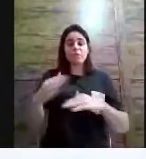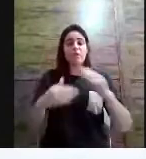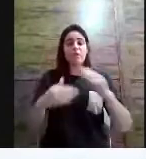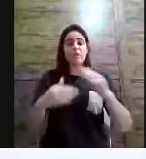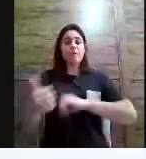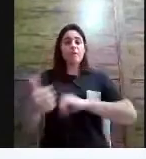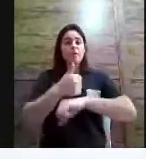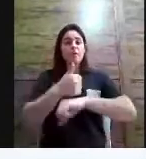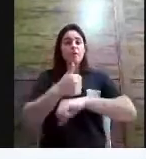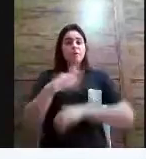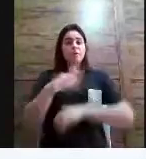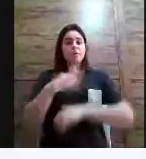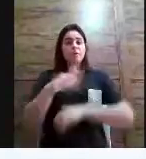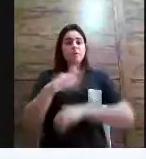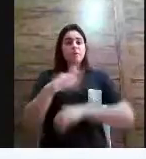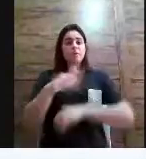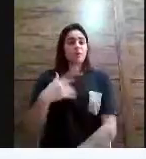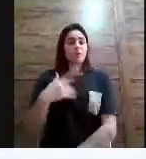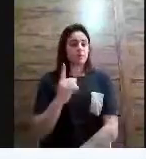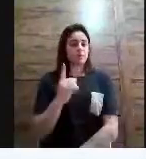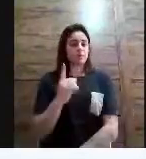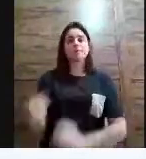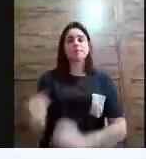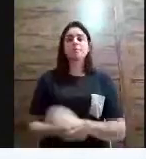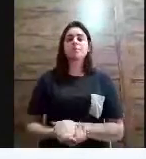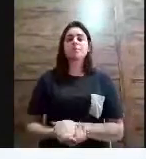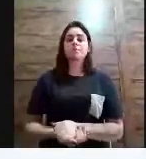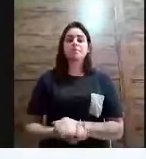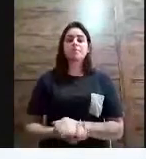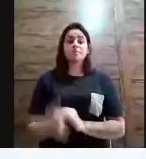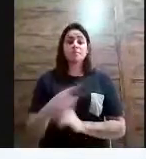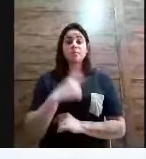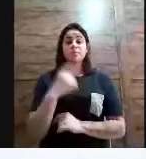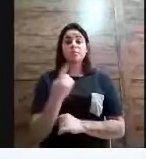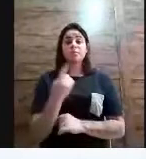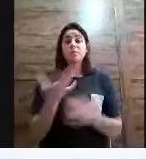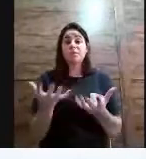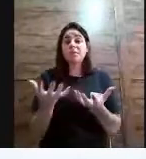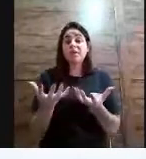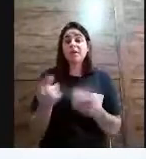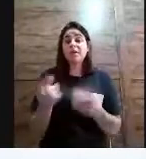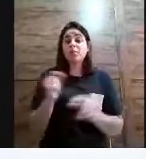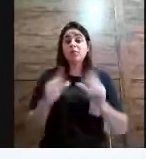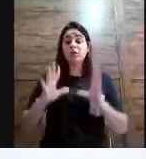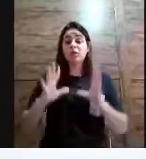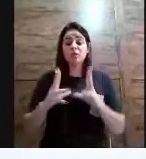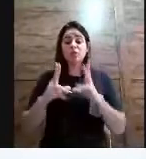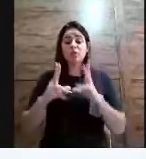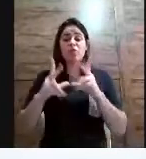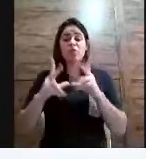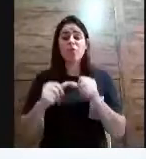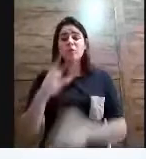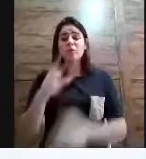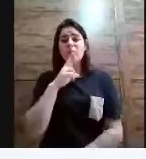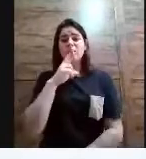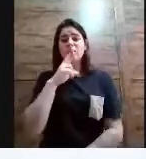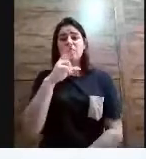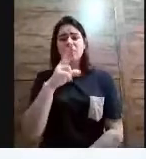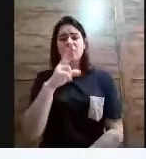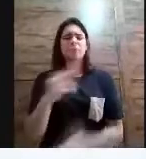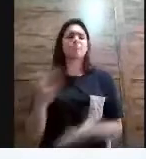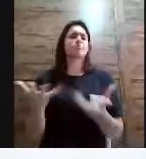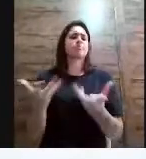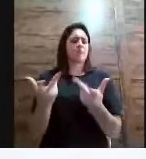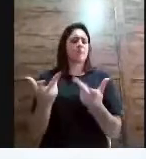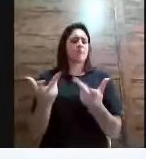saúde que tomaram. Tá? E a gente espera que todas elas deem bons resultados. Não houve até agora